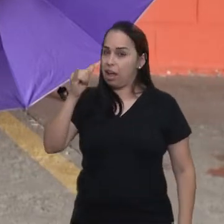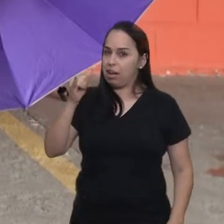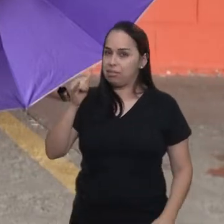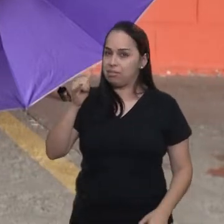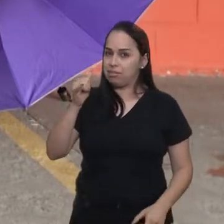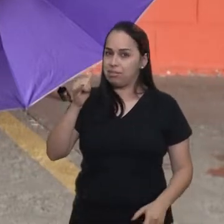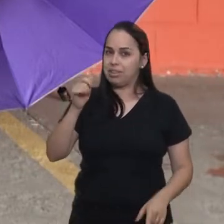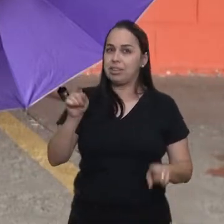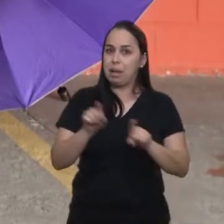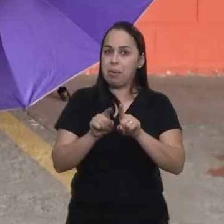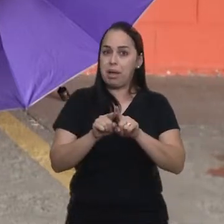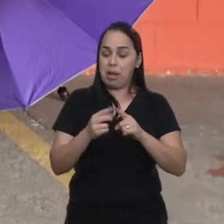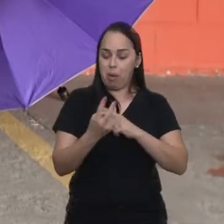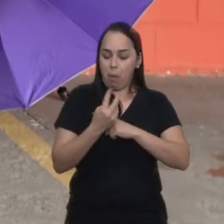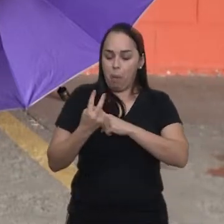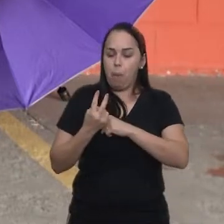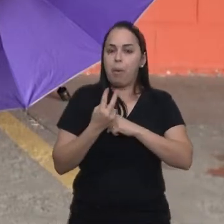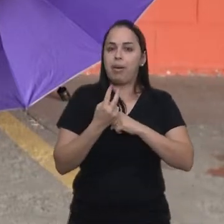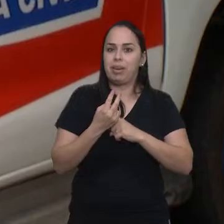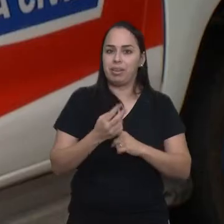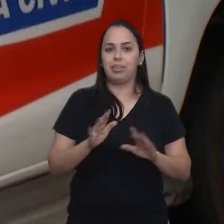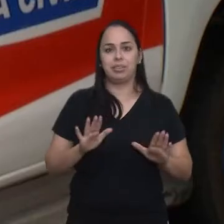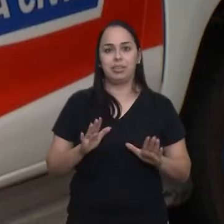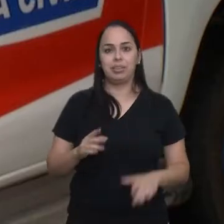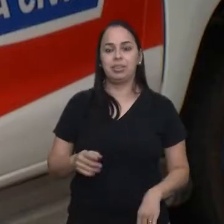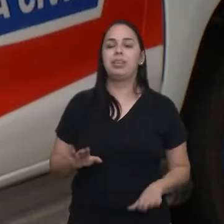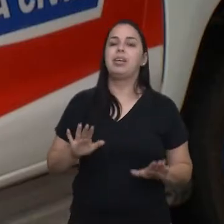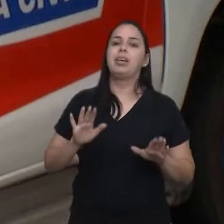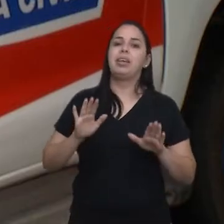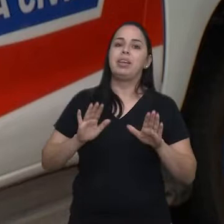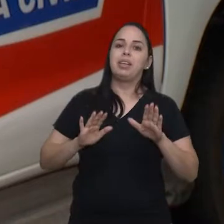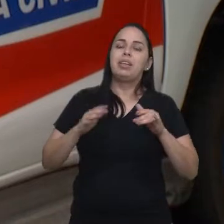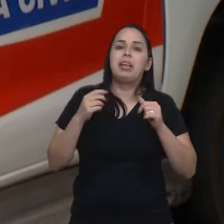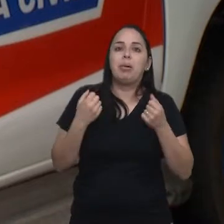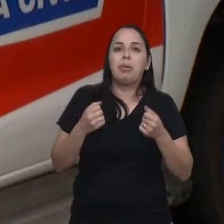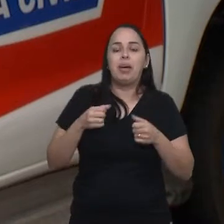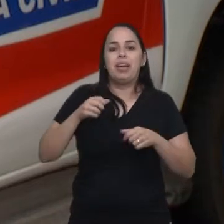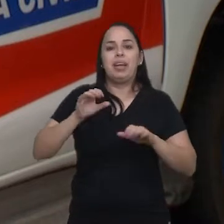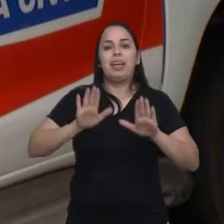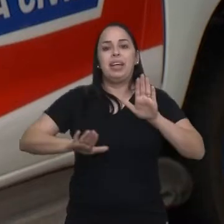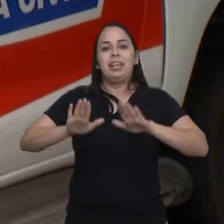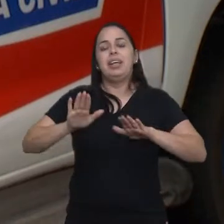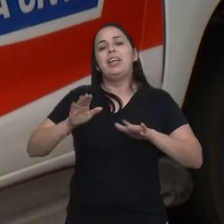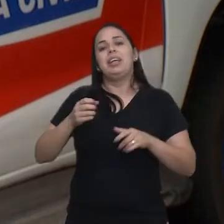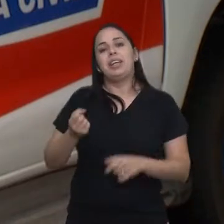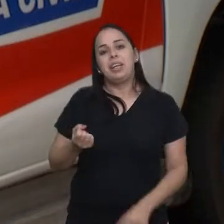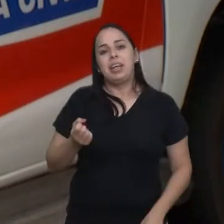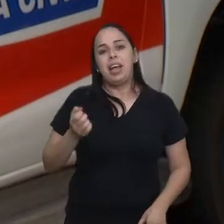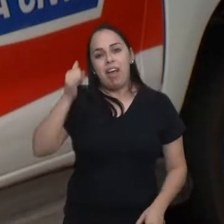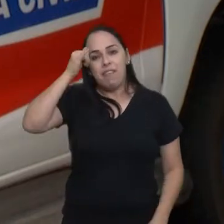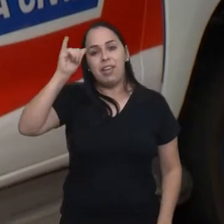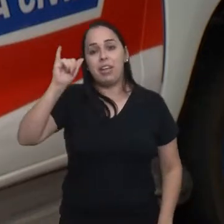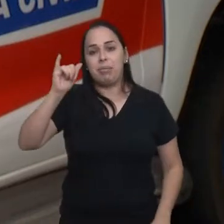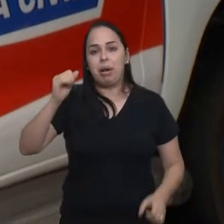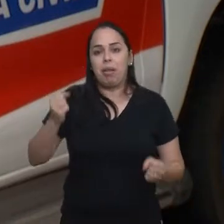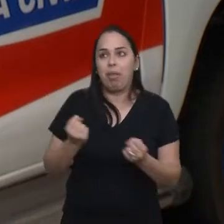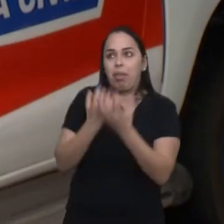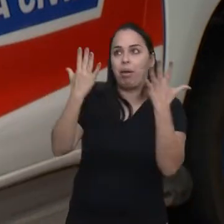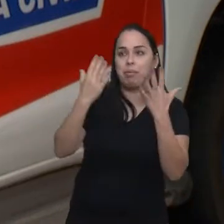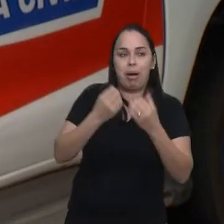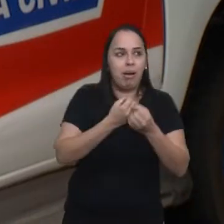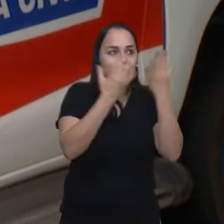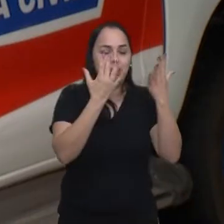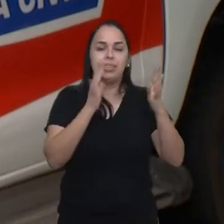dos riscos de tempestade nunca é demais, né? Nunca ter o abuso, né? Nunca ter o abuso, por quê? Porque para não